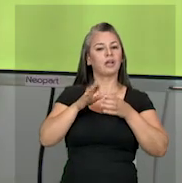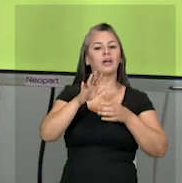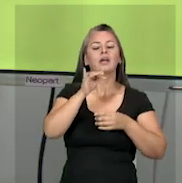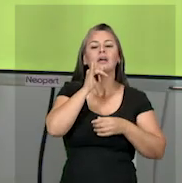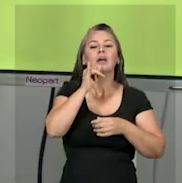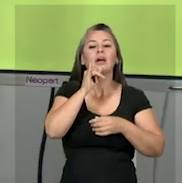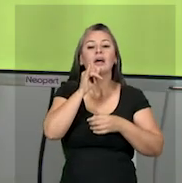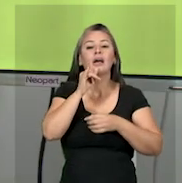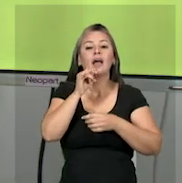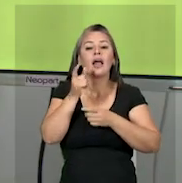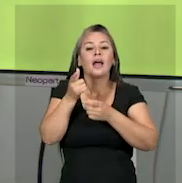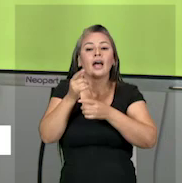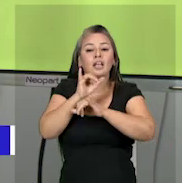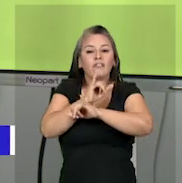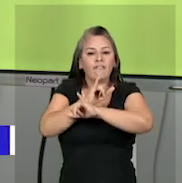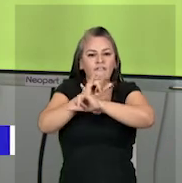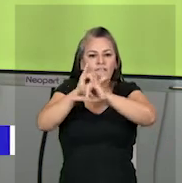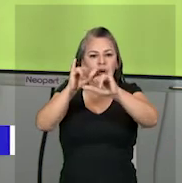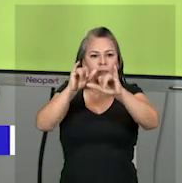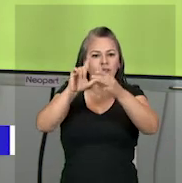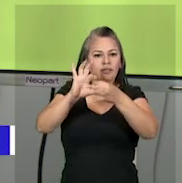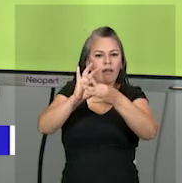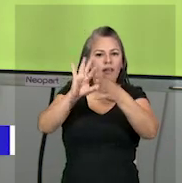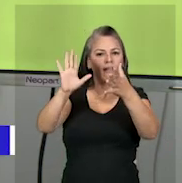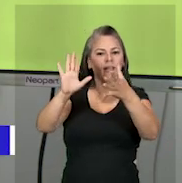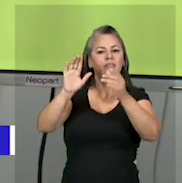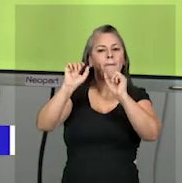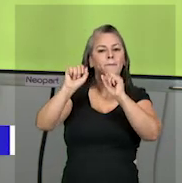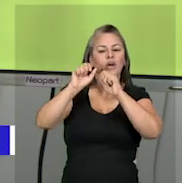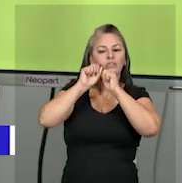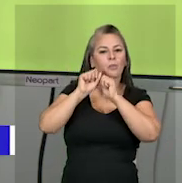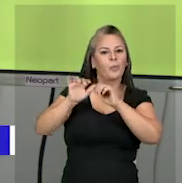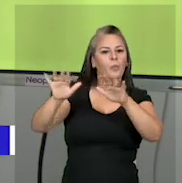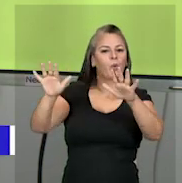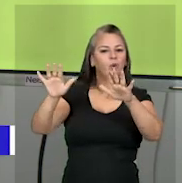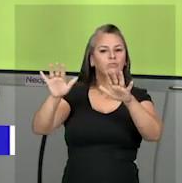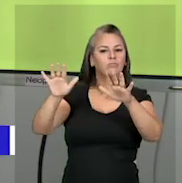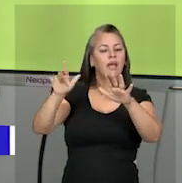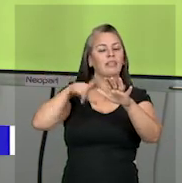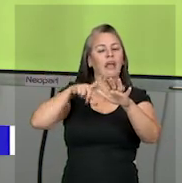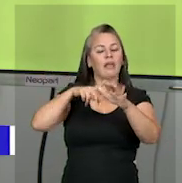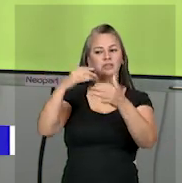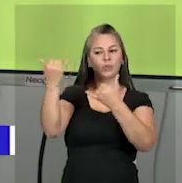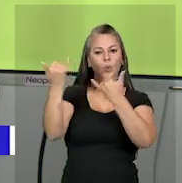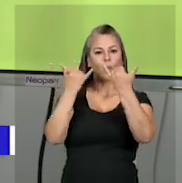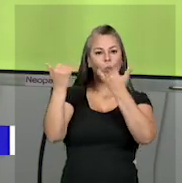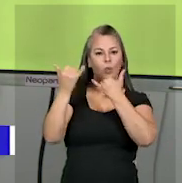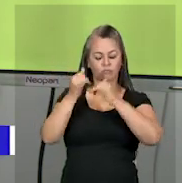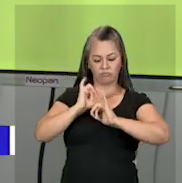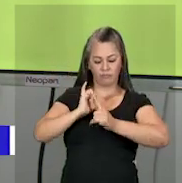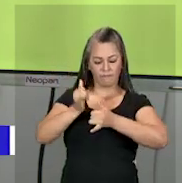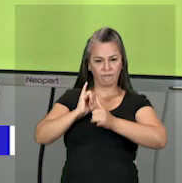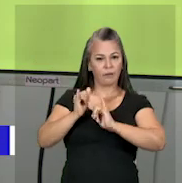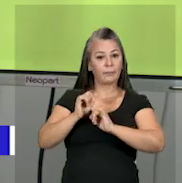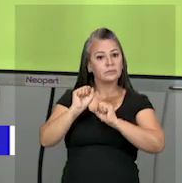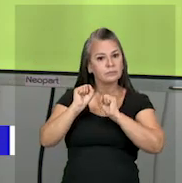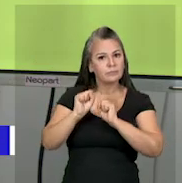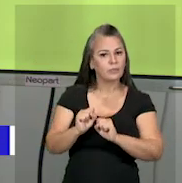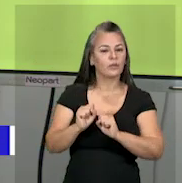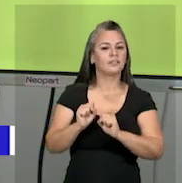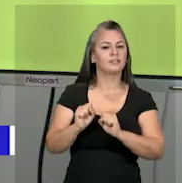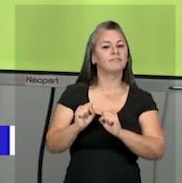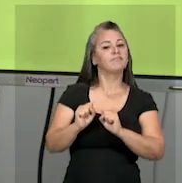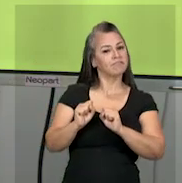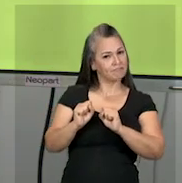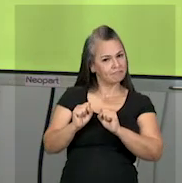é a liberdade da informação circular livremente pela sociedade, das pessoas poderem ser informadas por veículos independentes de imprensa,